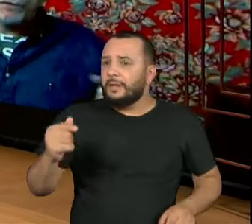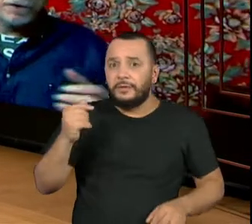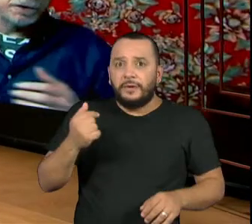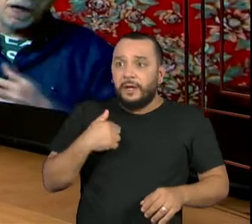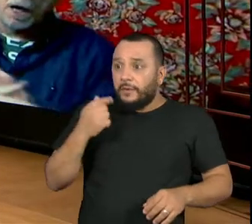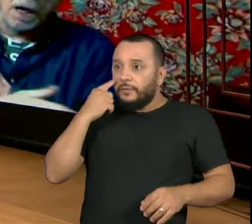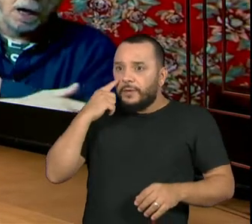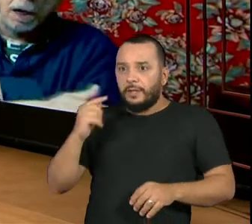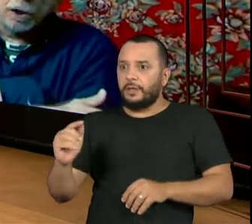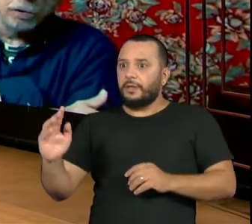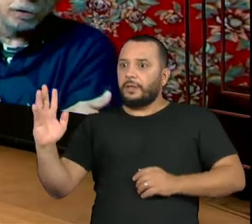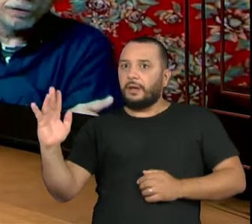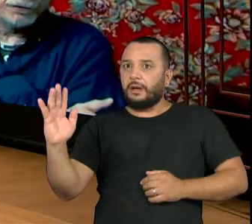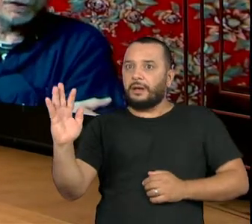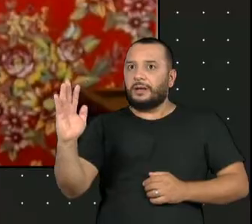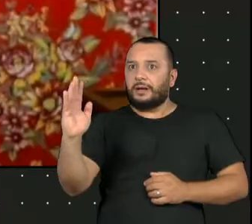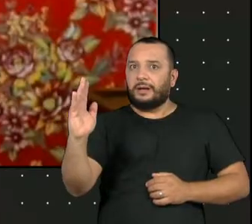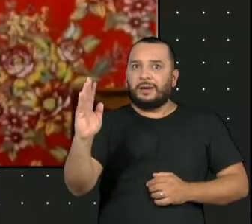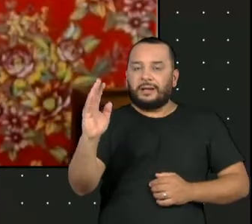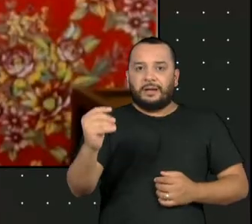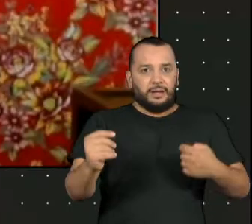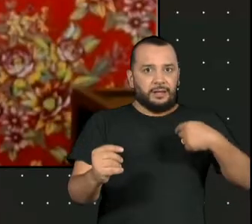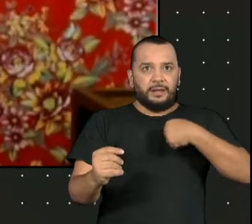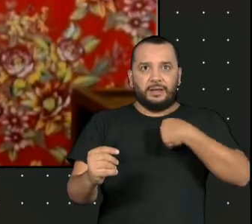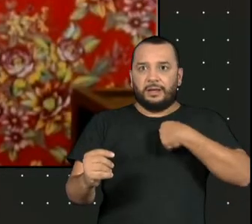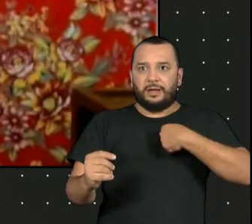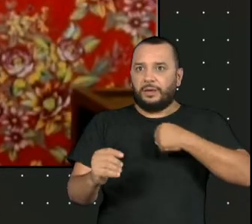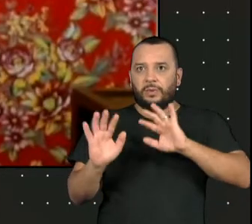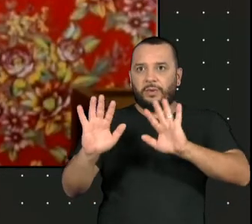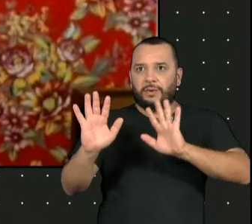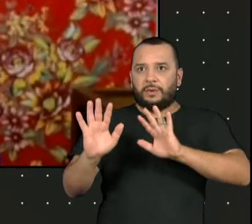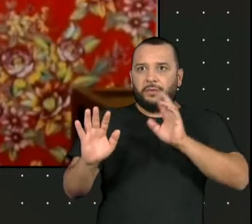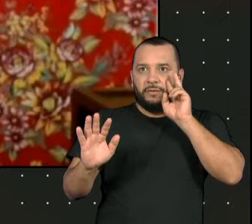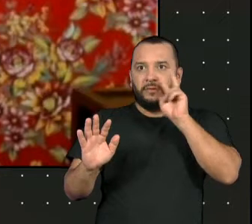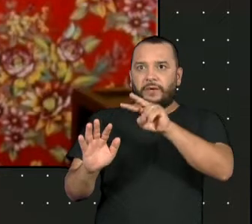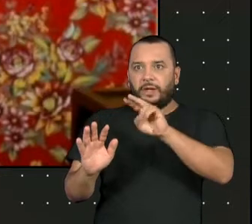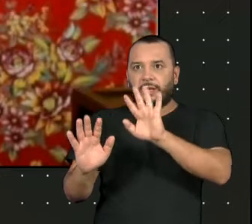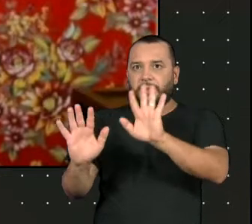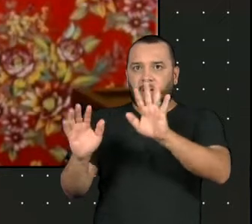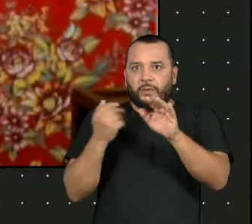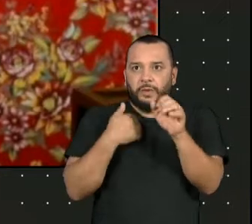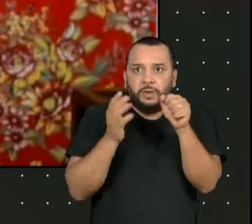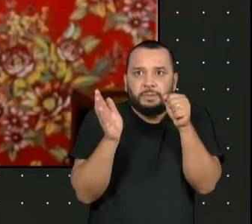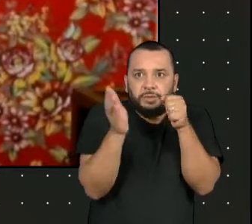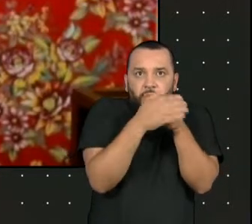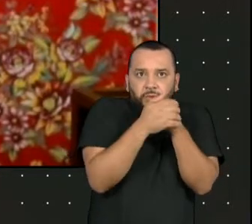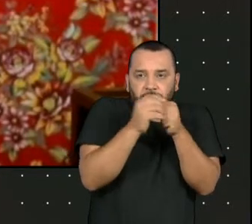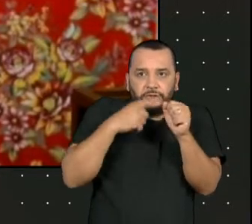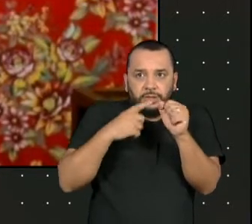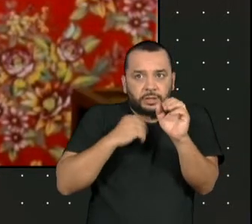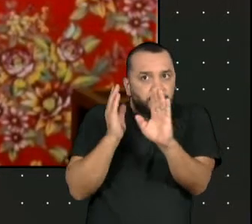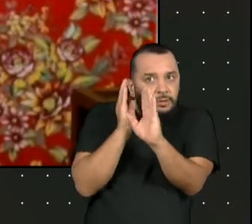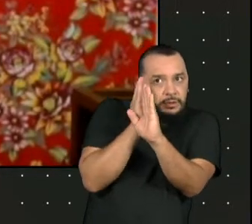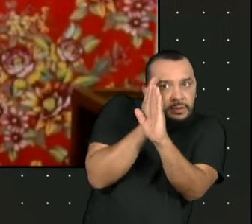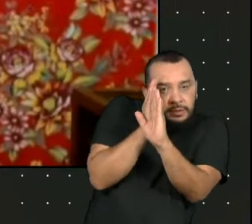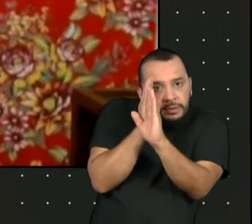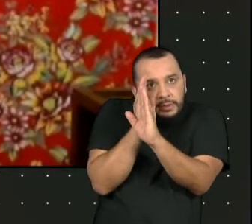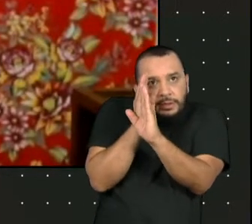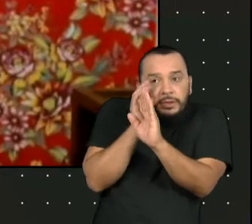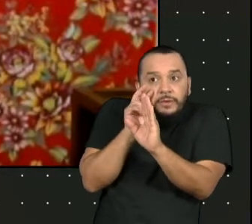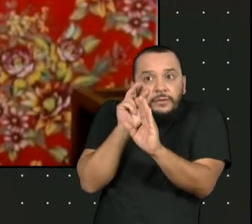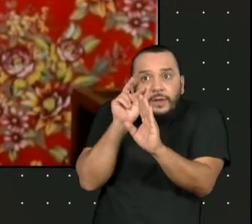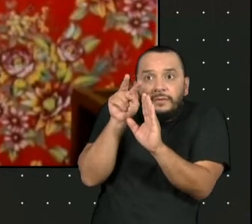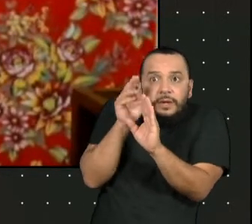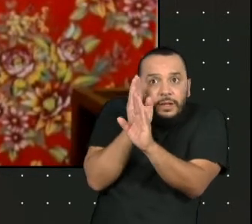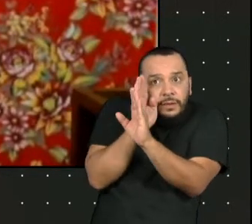minha frente, eu não quis ficar na frente daquilo de jeito nenhum. Eu me escondi numa janela do clube, fiquei espiando